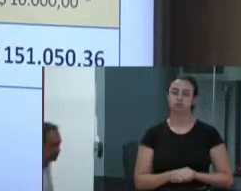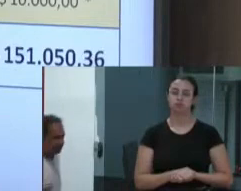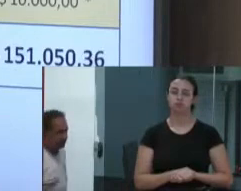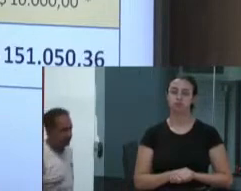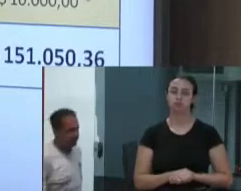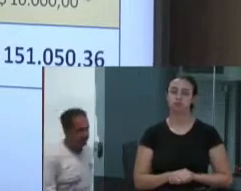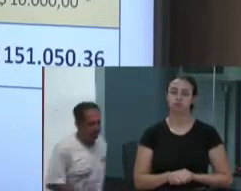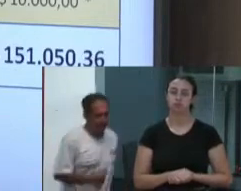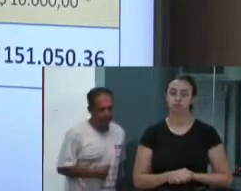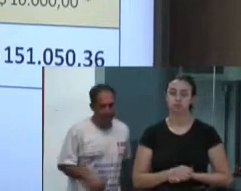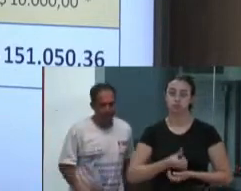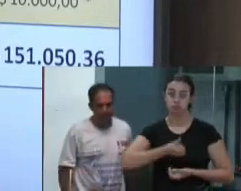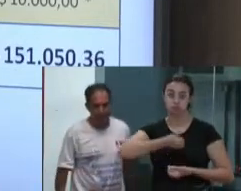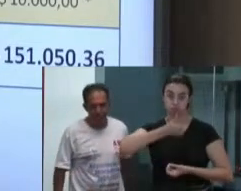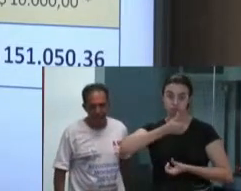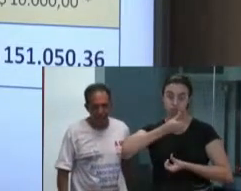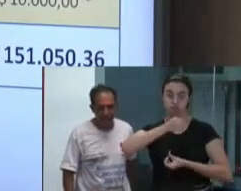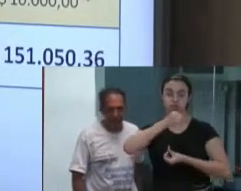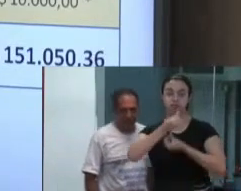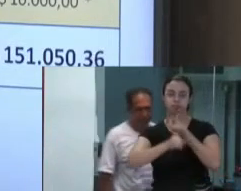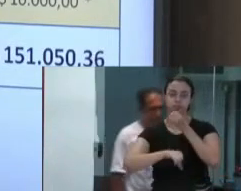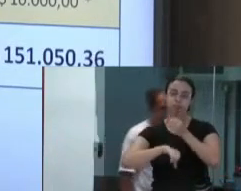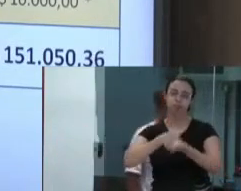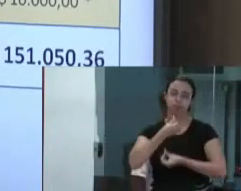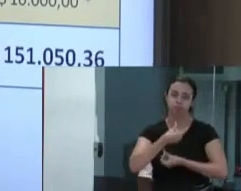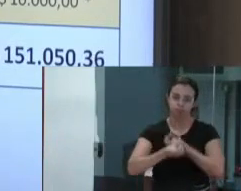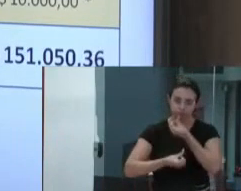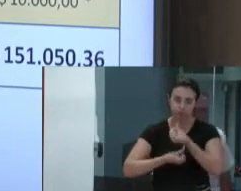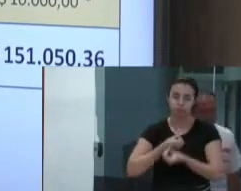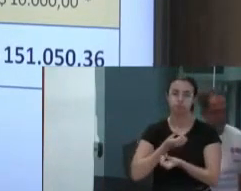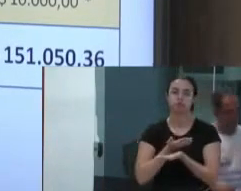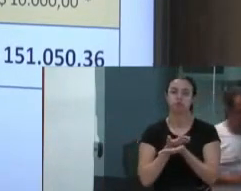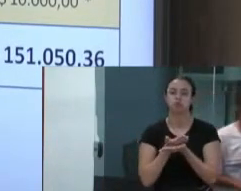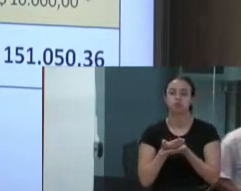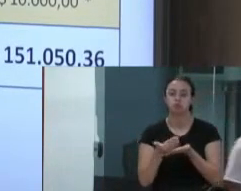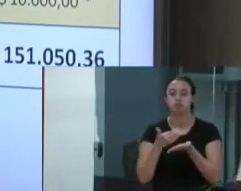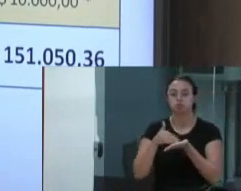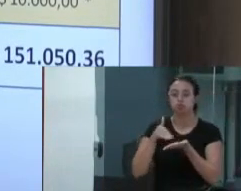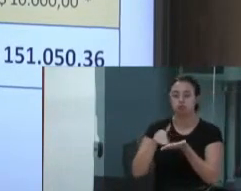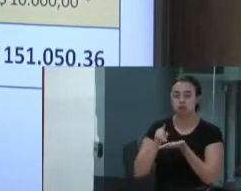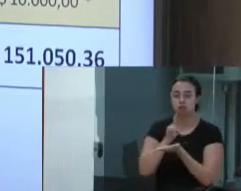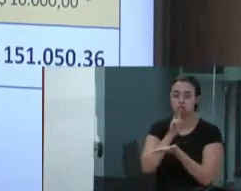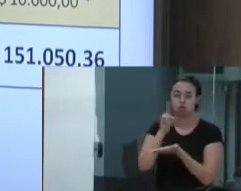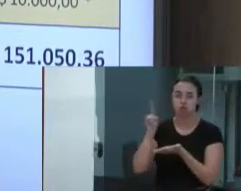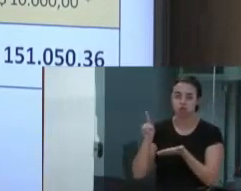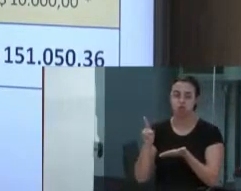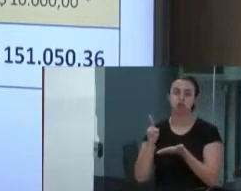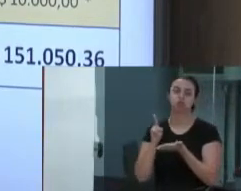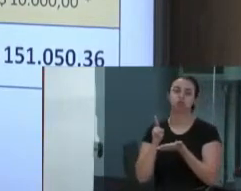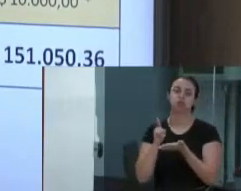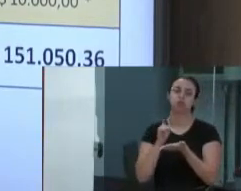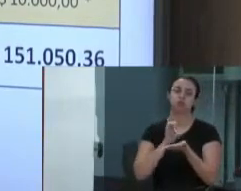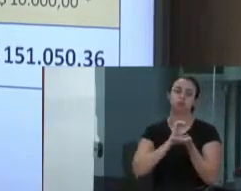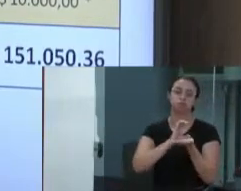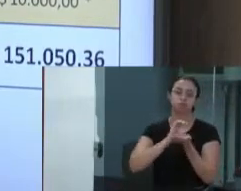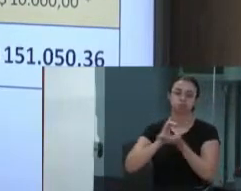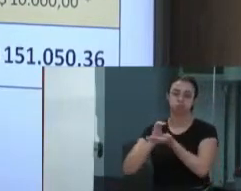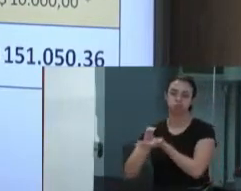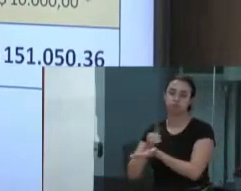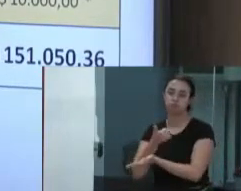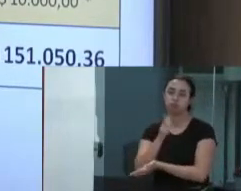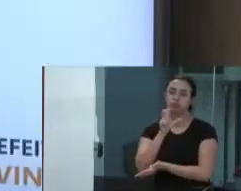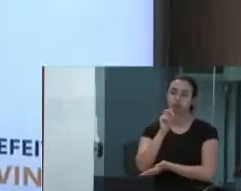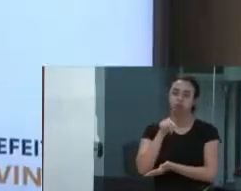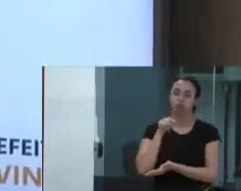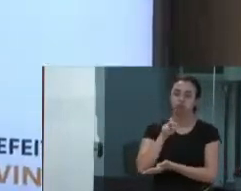Nesse primeiro semestre, né, que está em andamento na secretaria, são essas emendas, né, que somam aquele valor, 151 mil